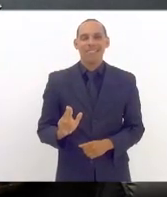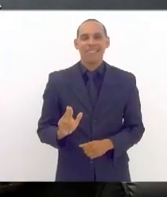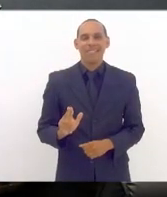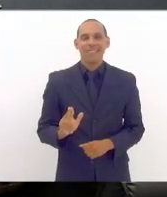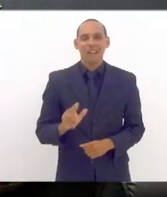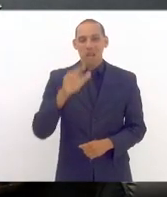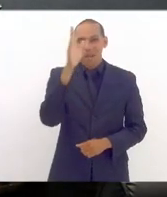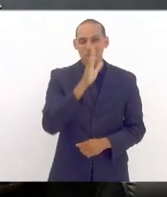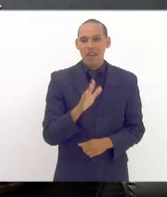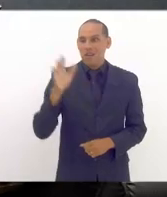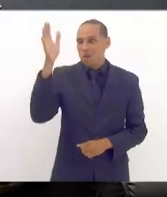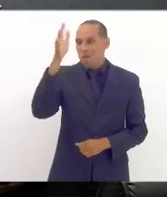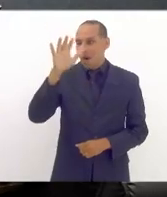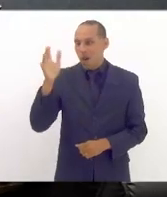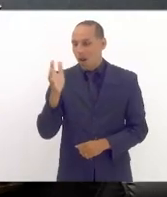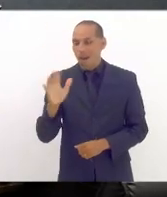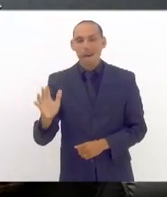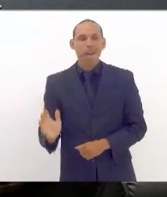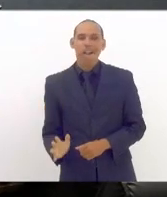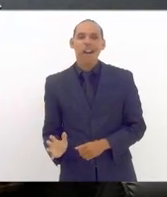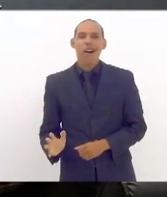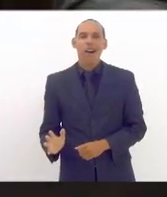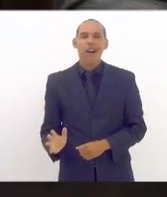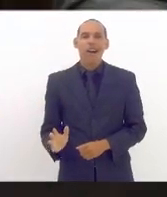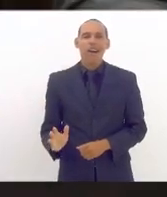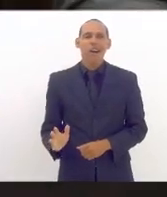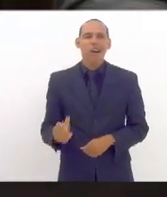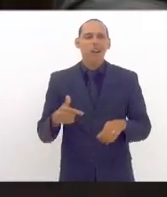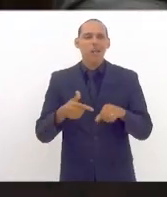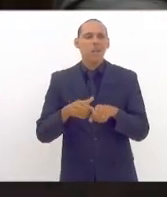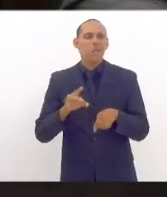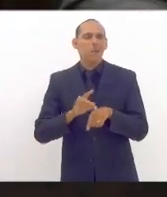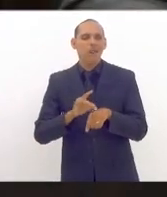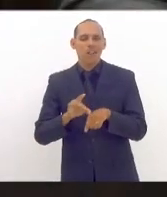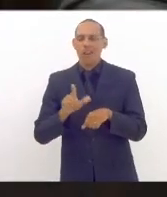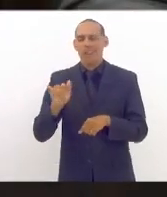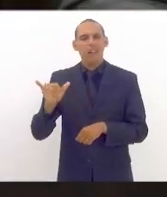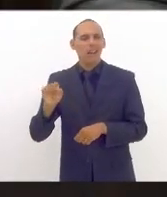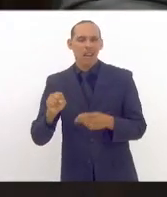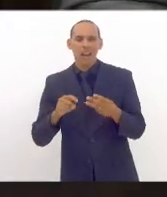costas que petróleo o gás indústria naval pesca